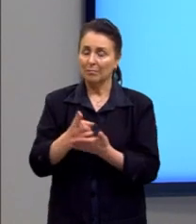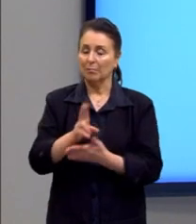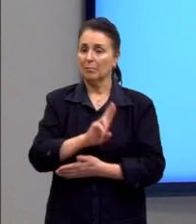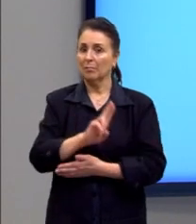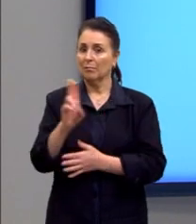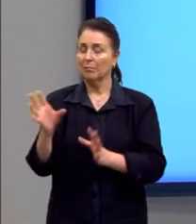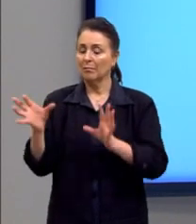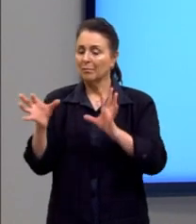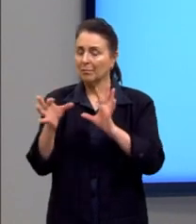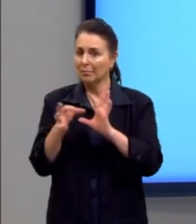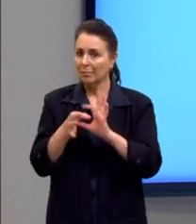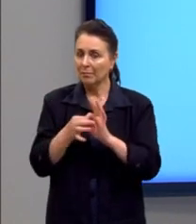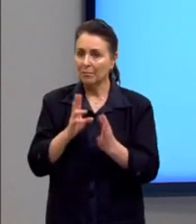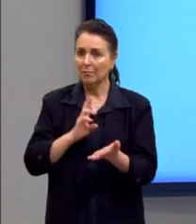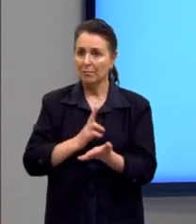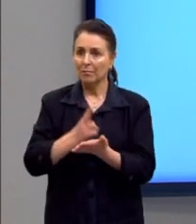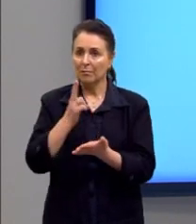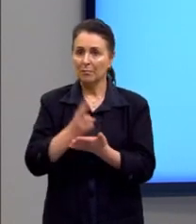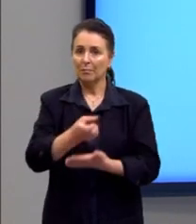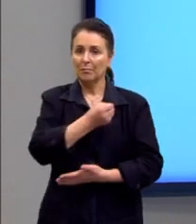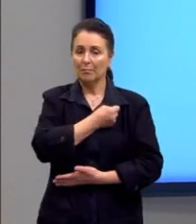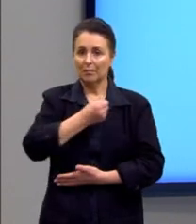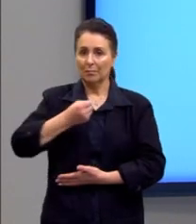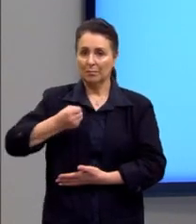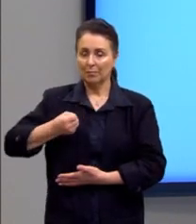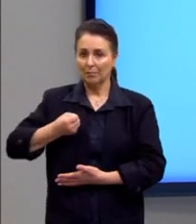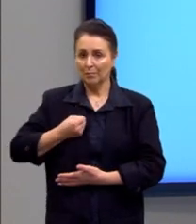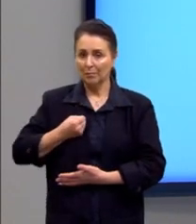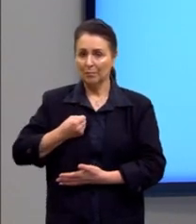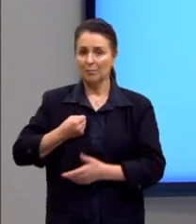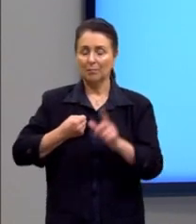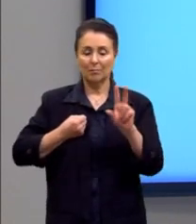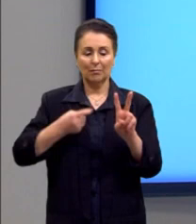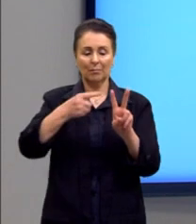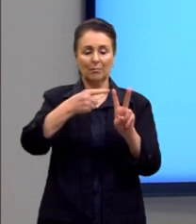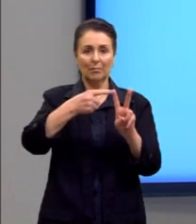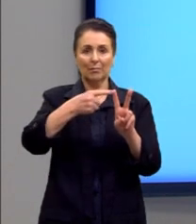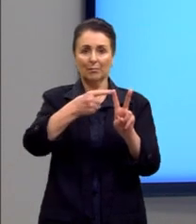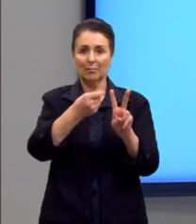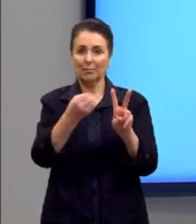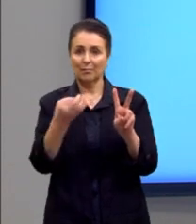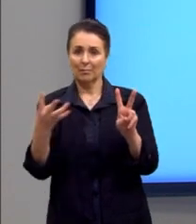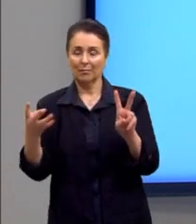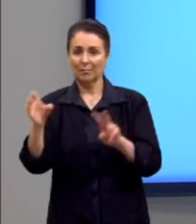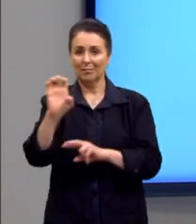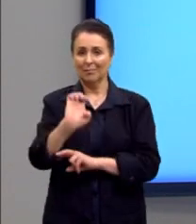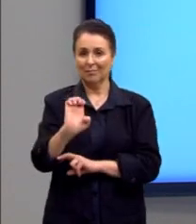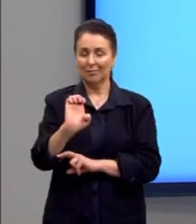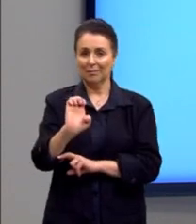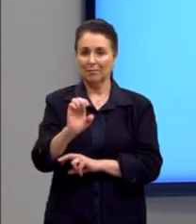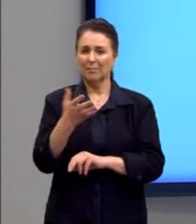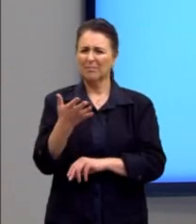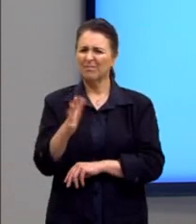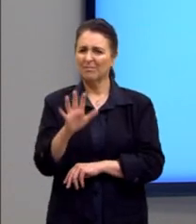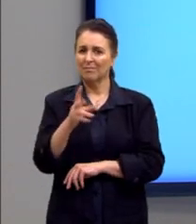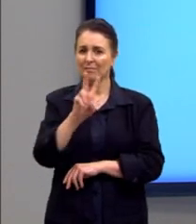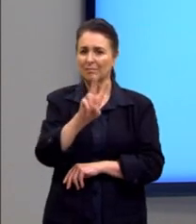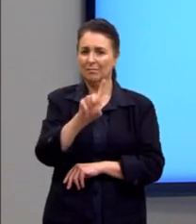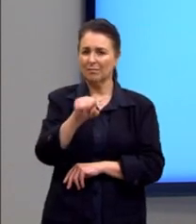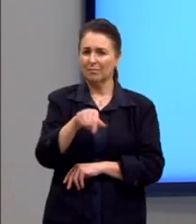nome ficou ligado para sempre ao número irracional e cujo valor é aproximadamente